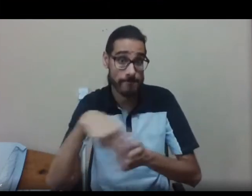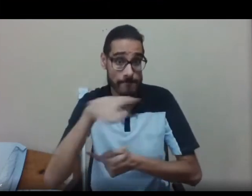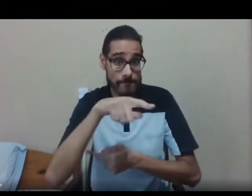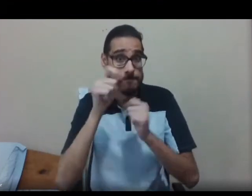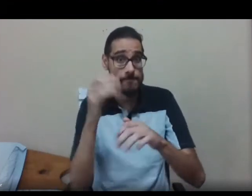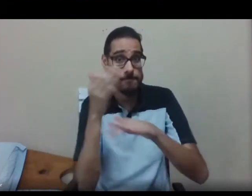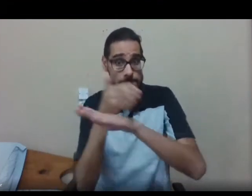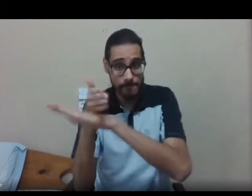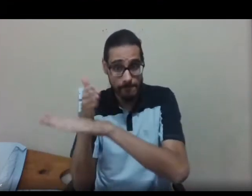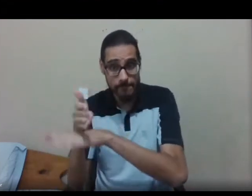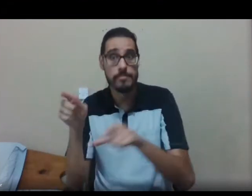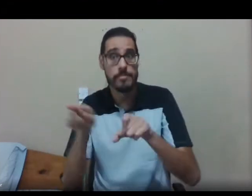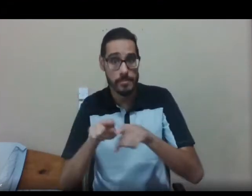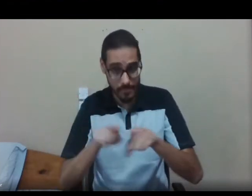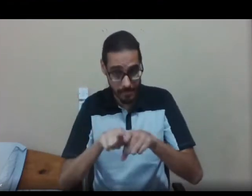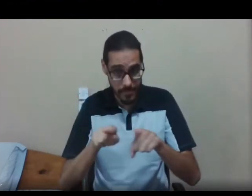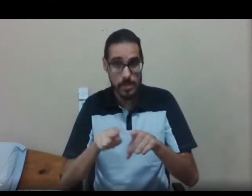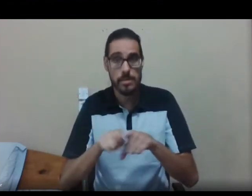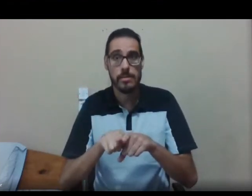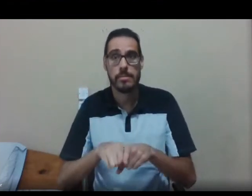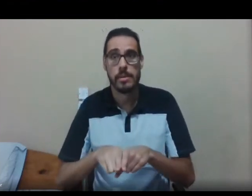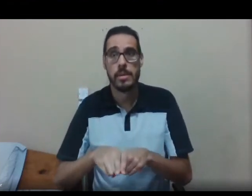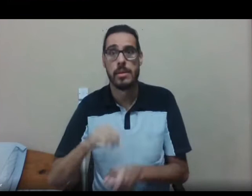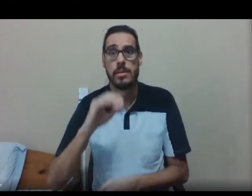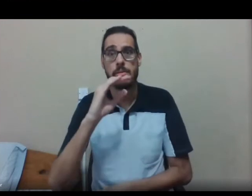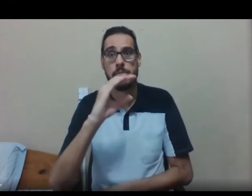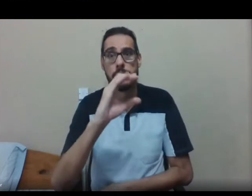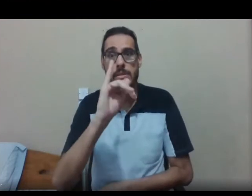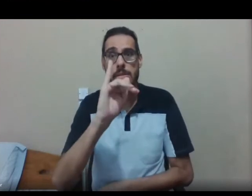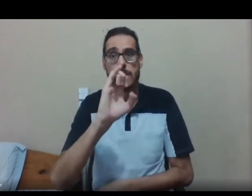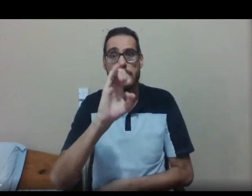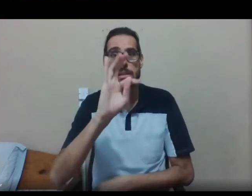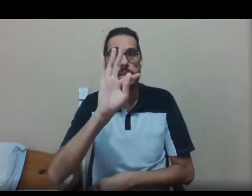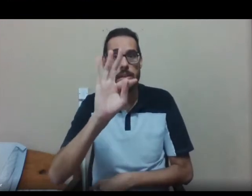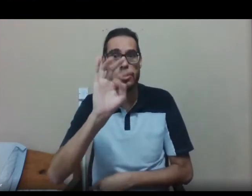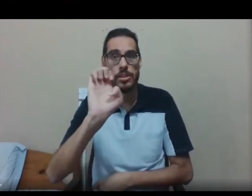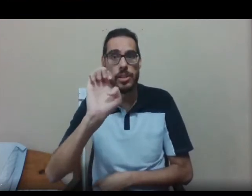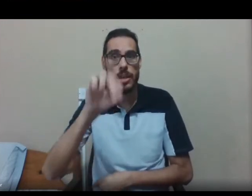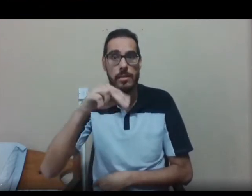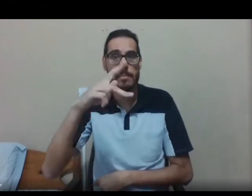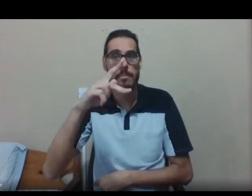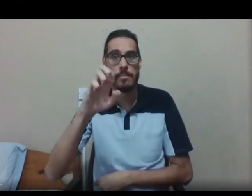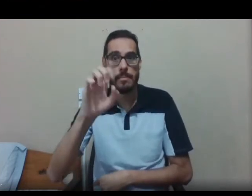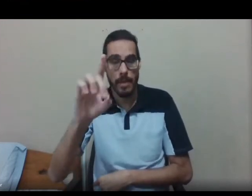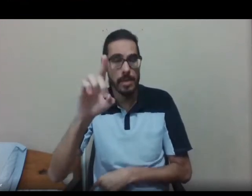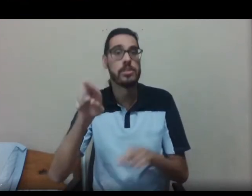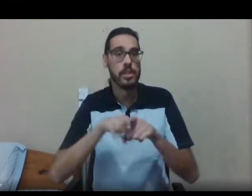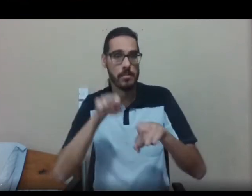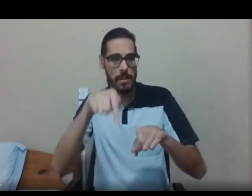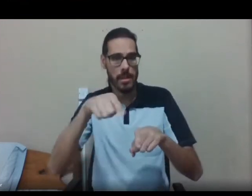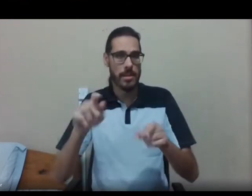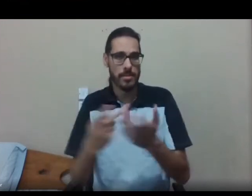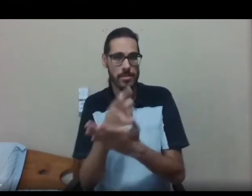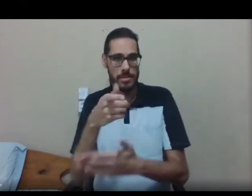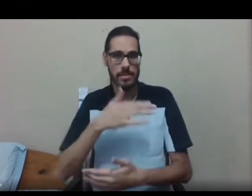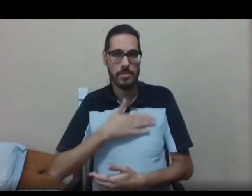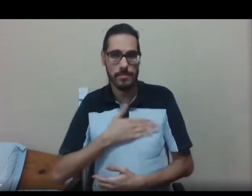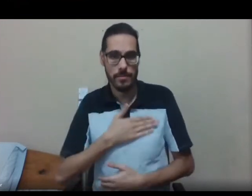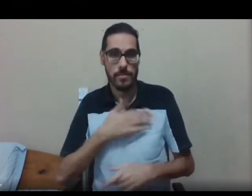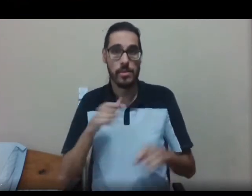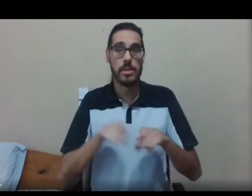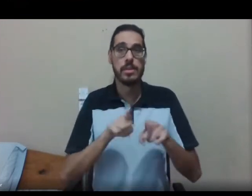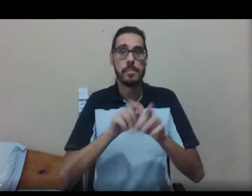docente, né, planejamento das atividades curriculares que vocês vão realizar também, tá certo? E a gente se coloca à disposição,